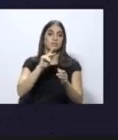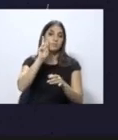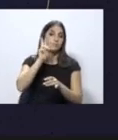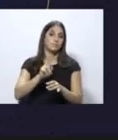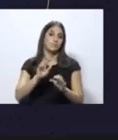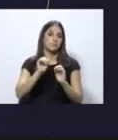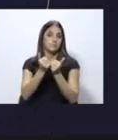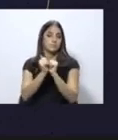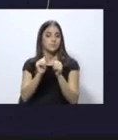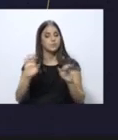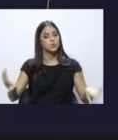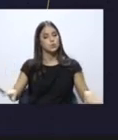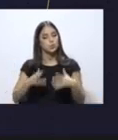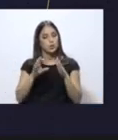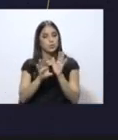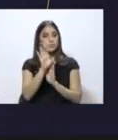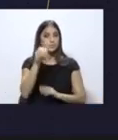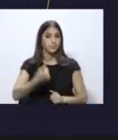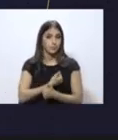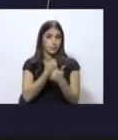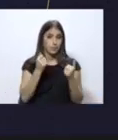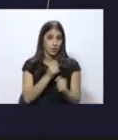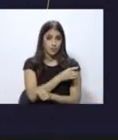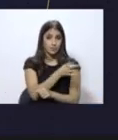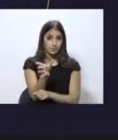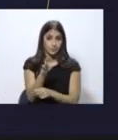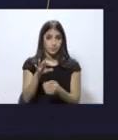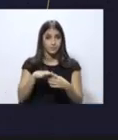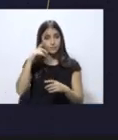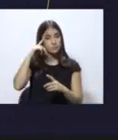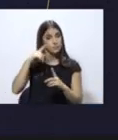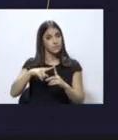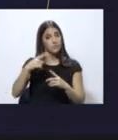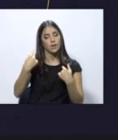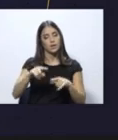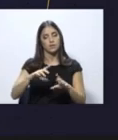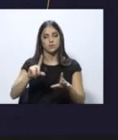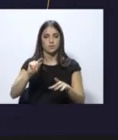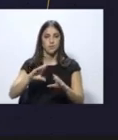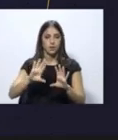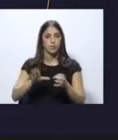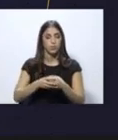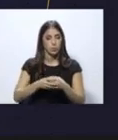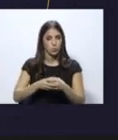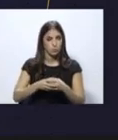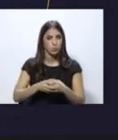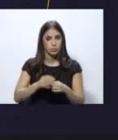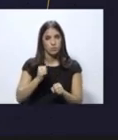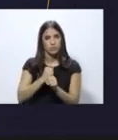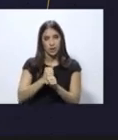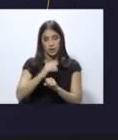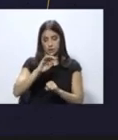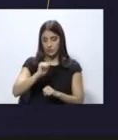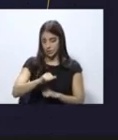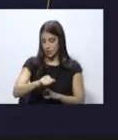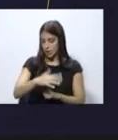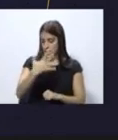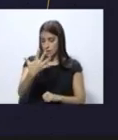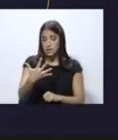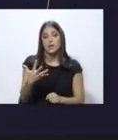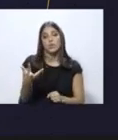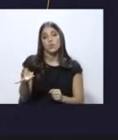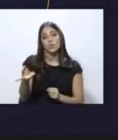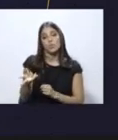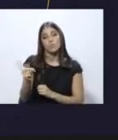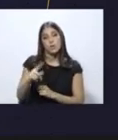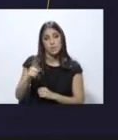qual é aquele que está em melhores condições para atingir o objetivo, é também um trabalho de grande relevo. Foi o penta, foi